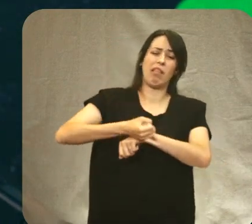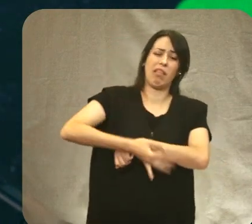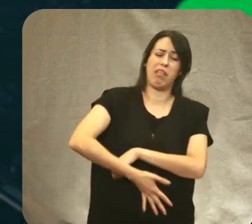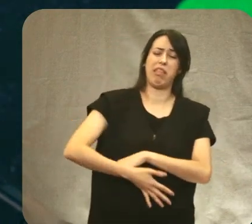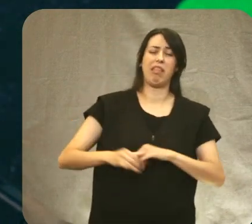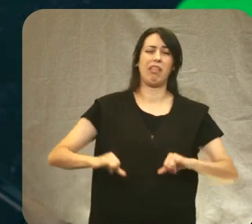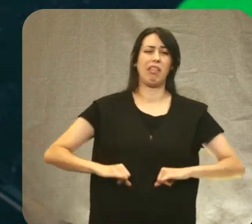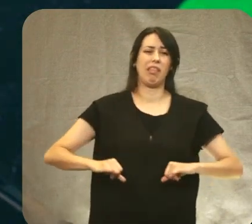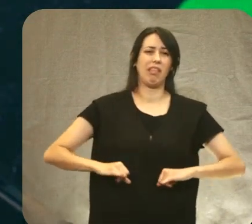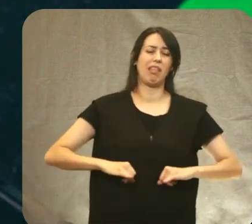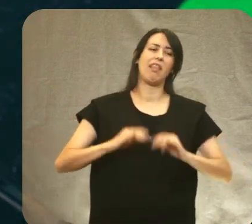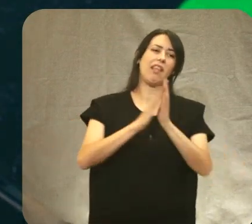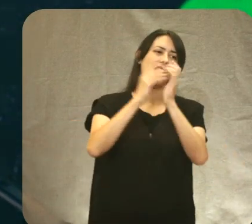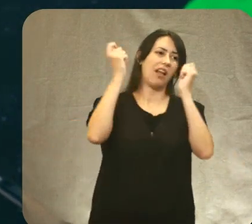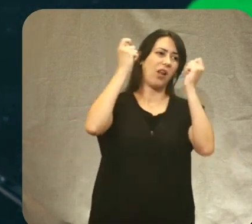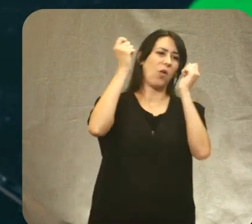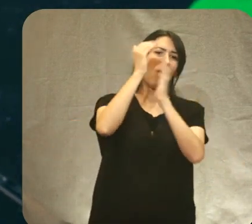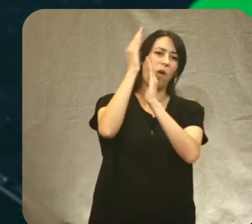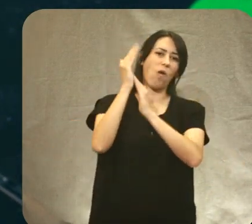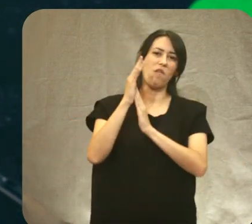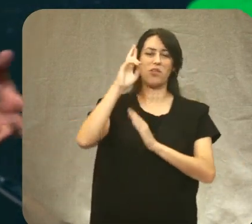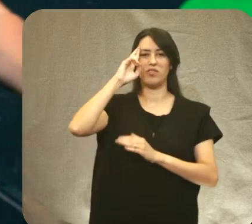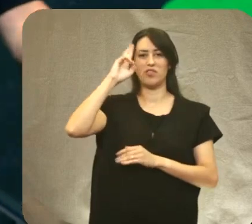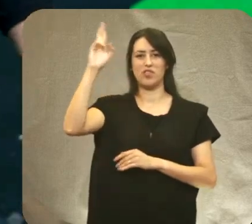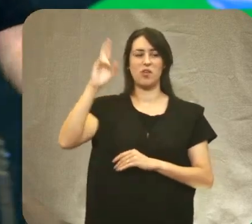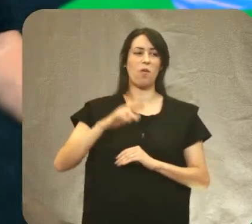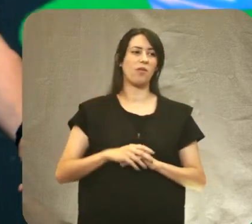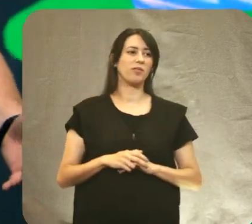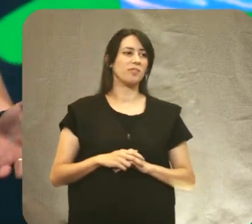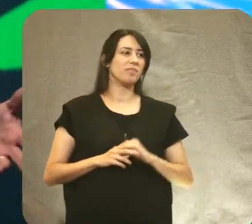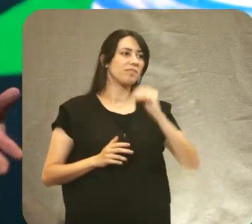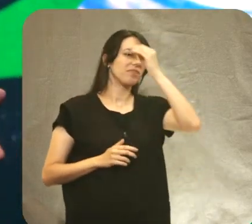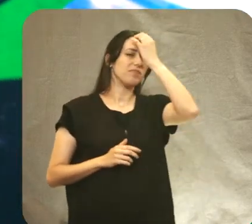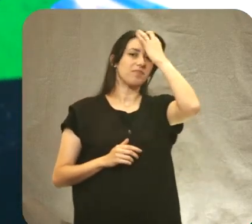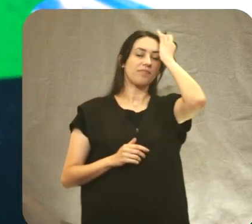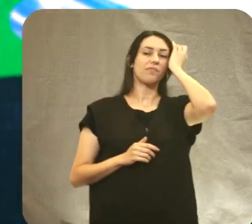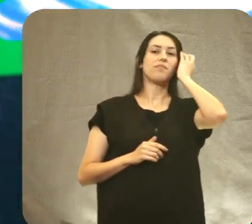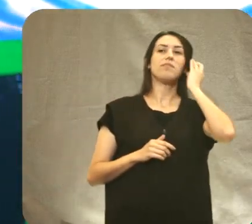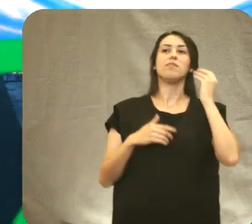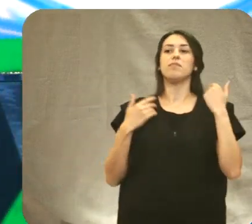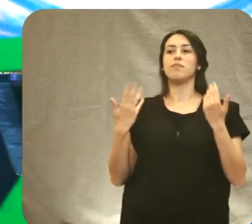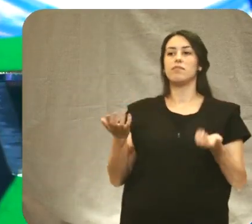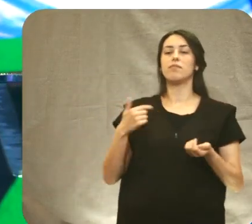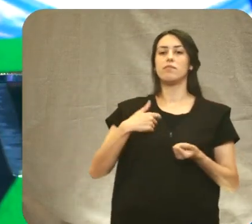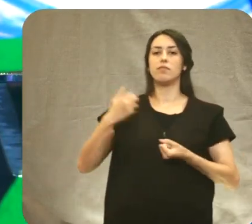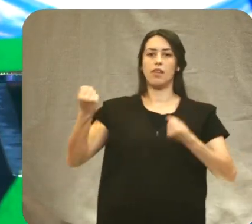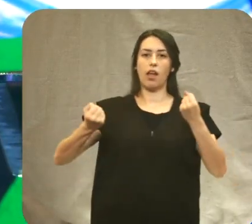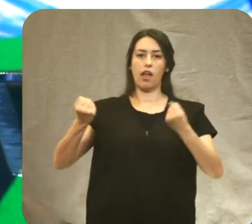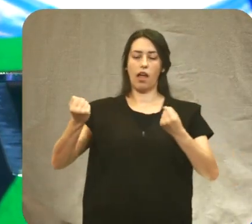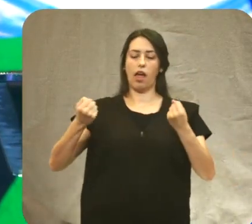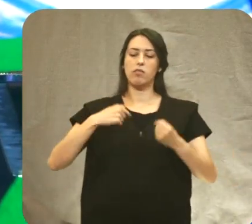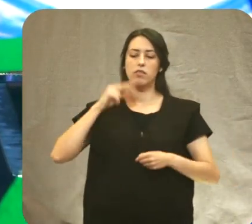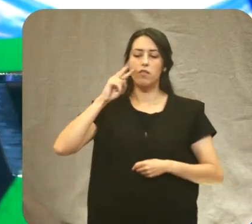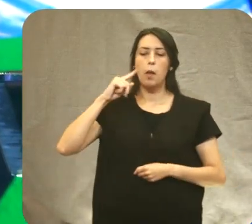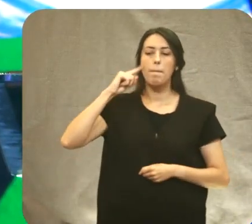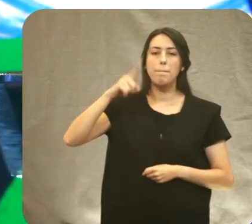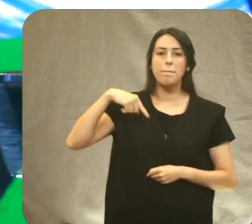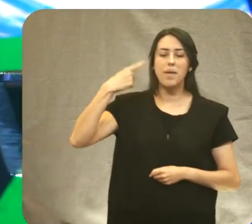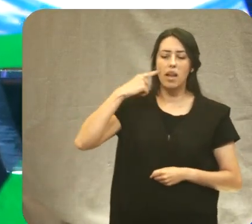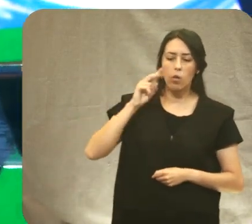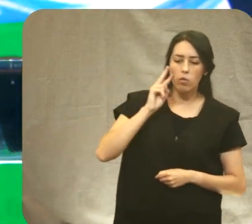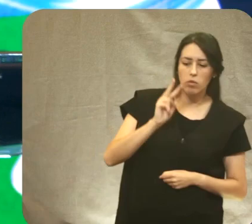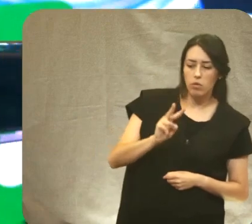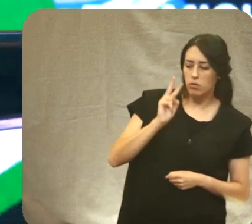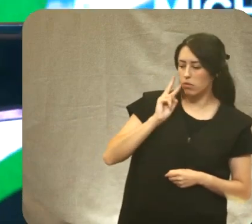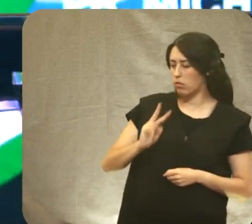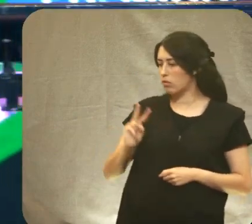Aleluia, louvado seja o Senhor. Fui olhar os pneus, estavam todos gastos. Sabe,